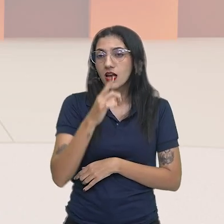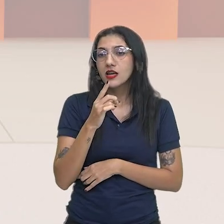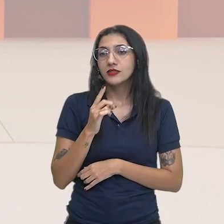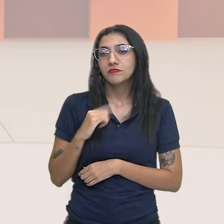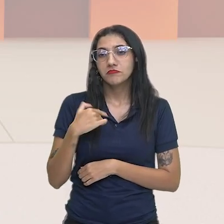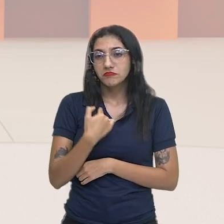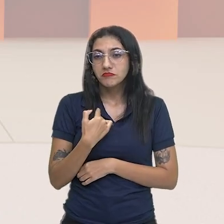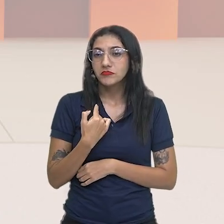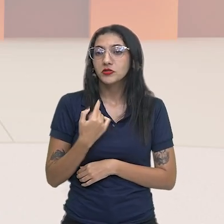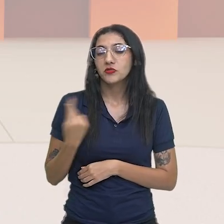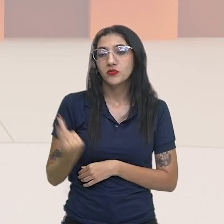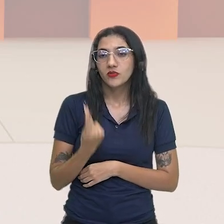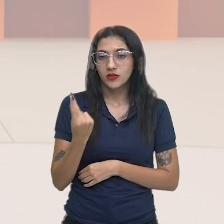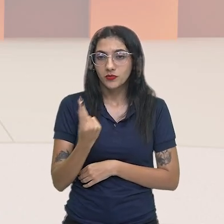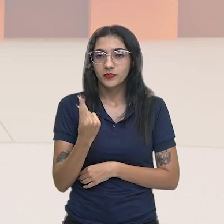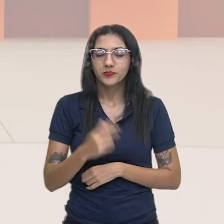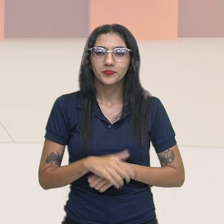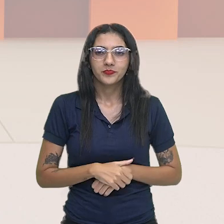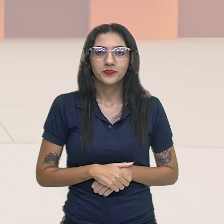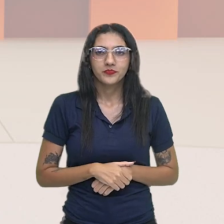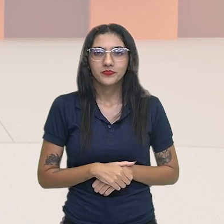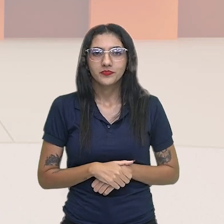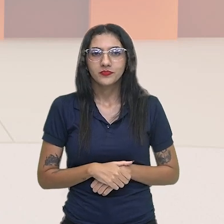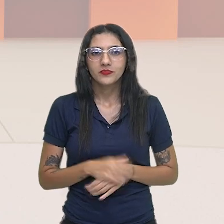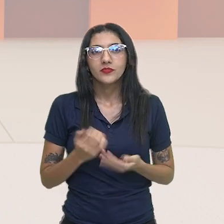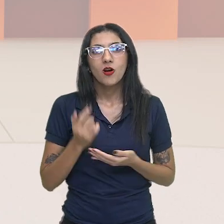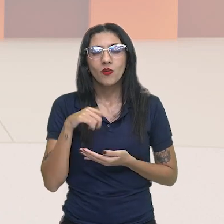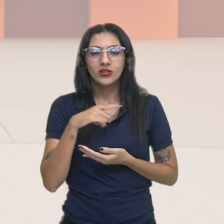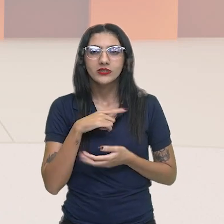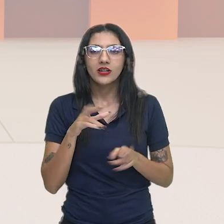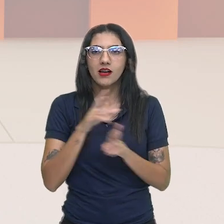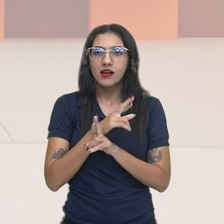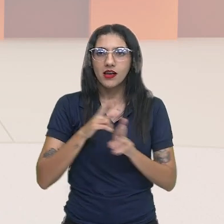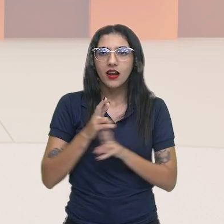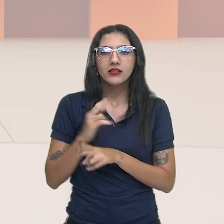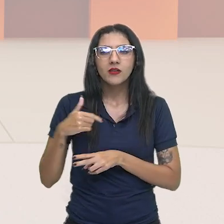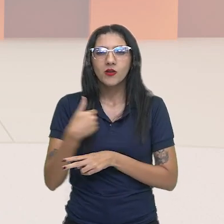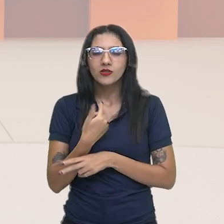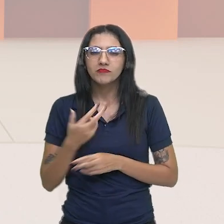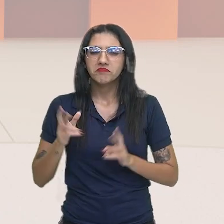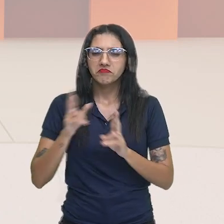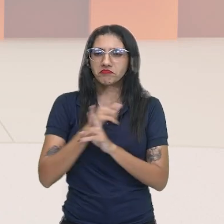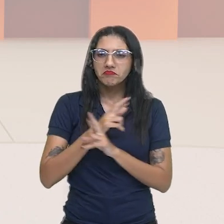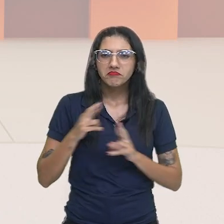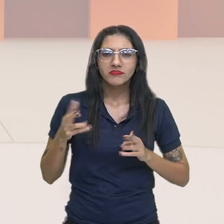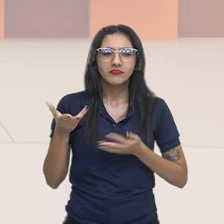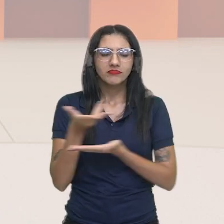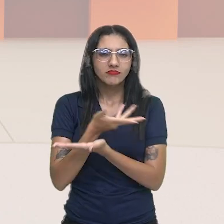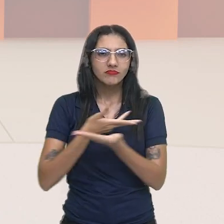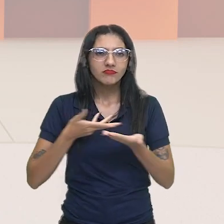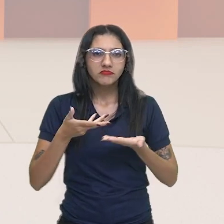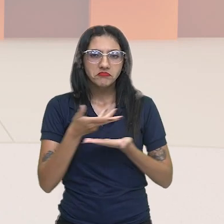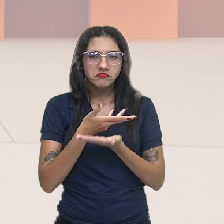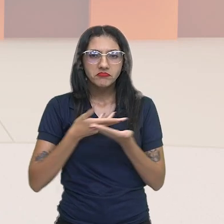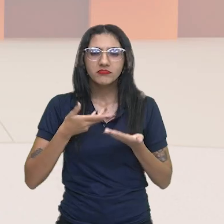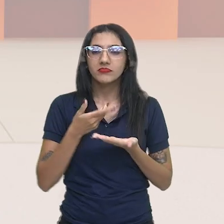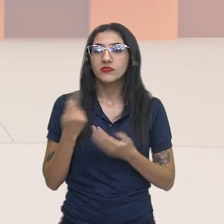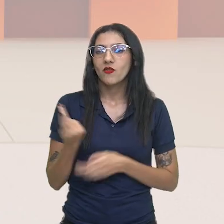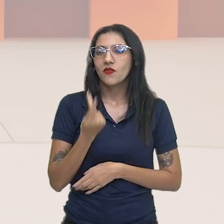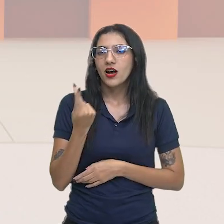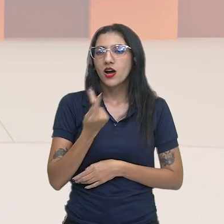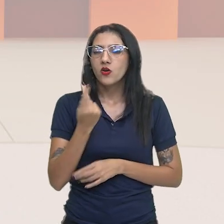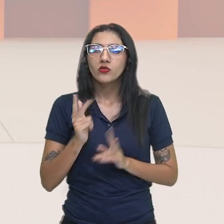né? Então, o que nós chamamos aí de interação. Nós vamos interagir com pessoas que têm